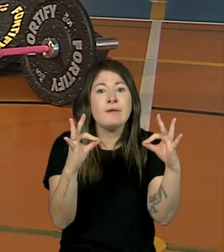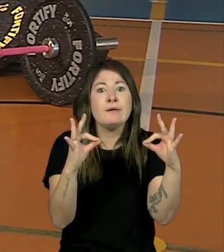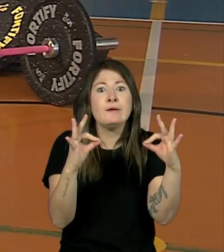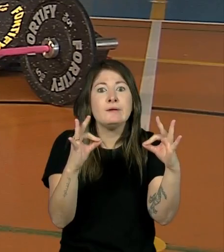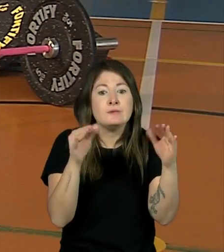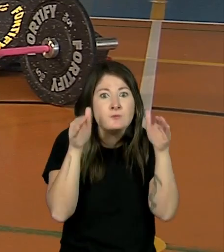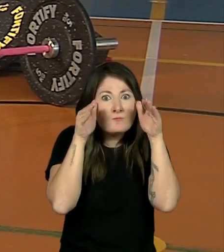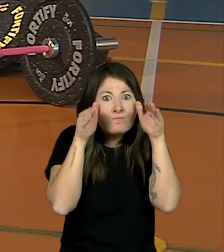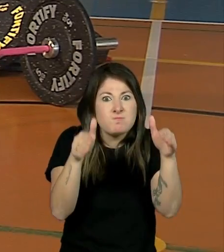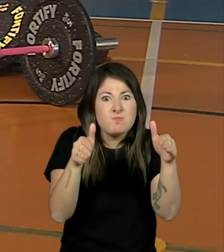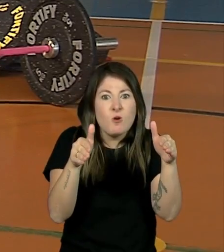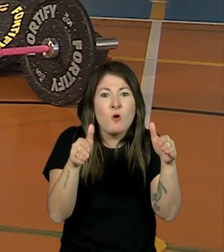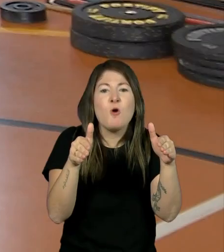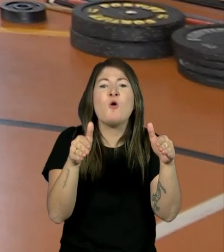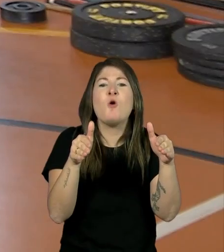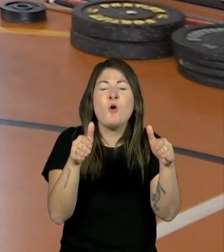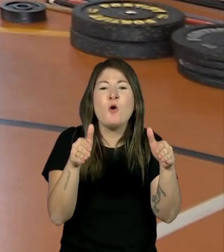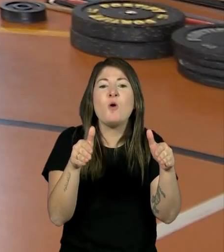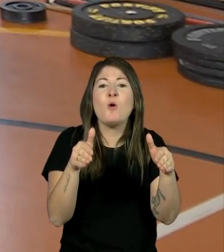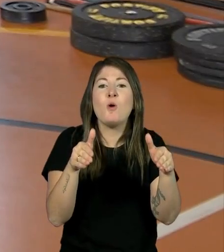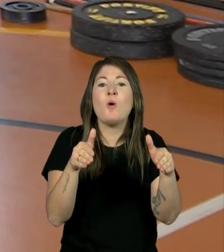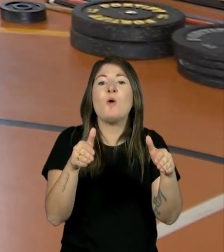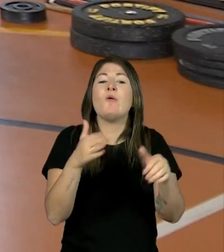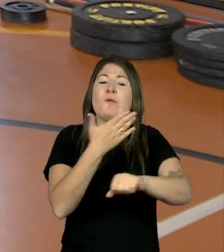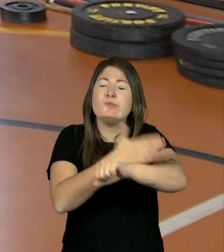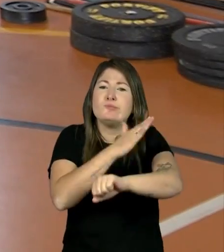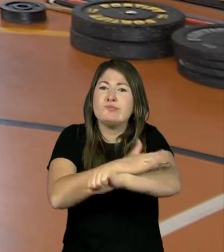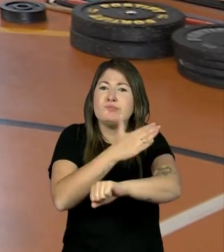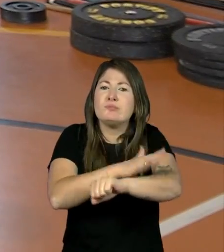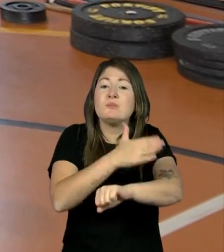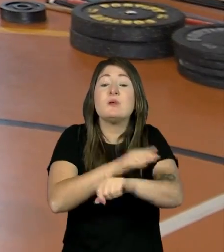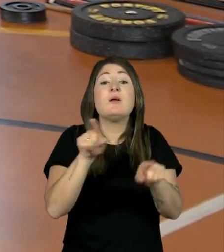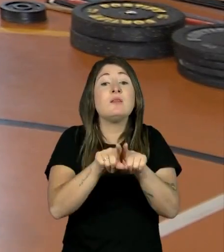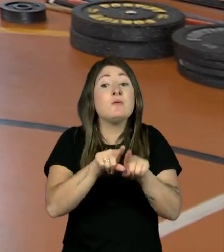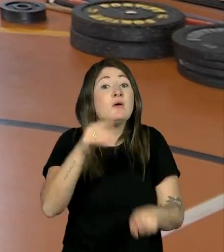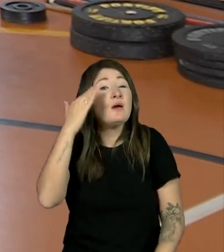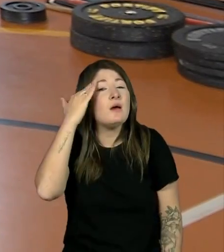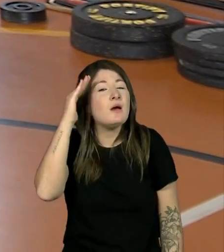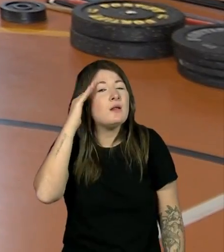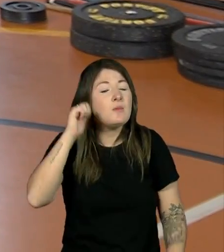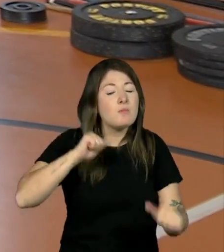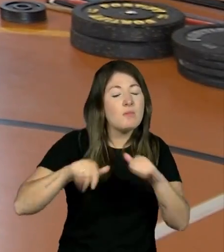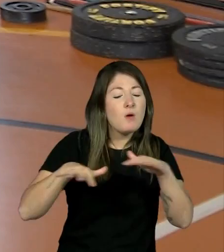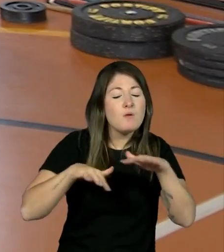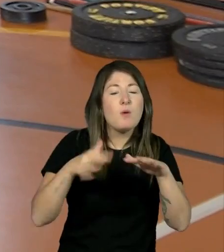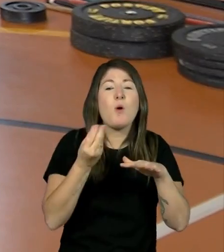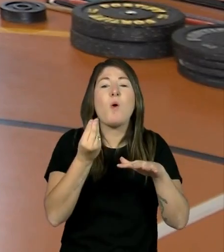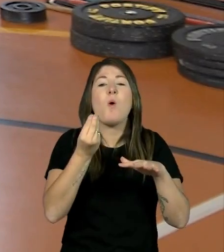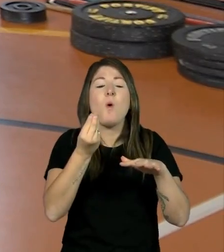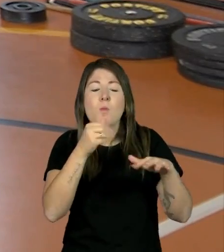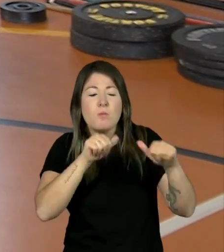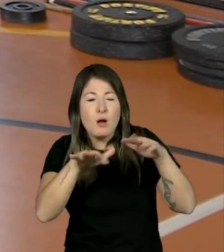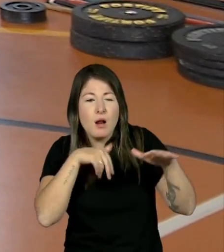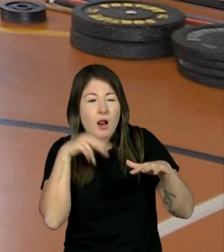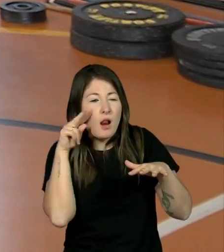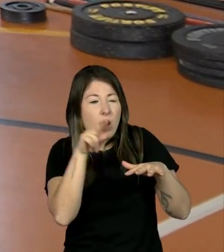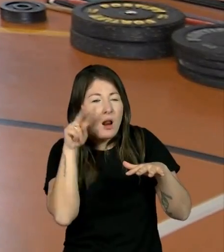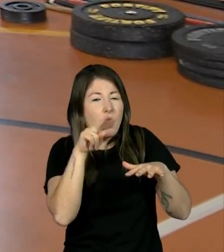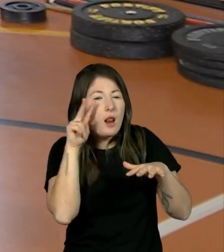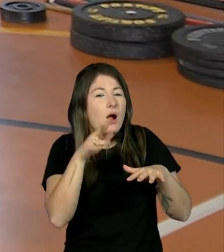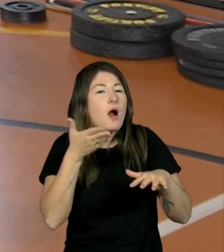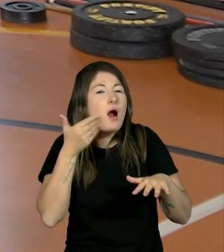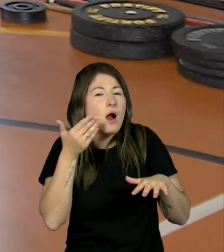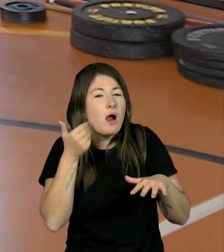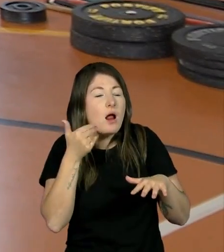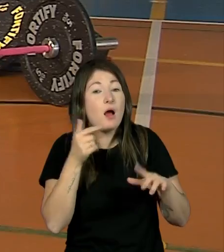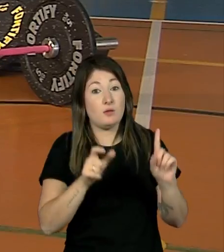estar focado no treino, você precisa entender o que é o movimento. Então, não adianta o aluno